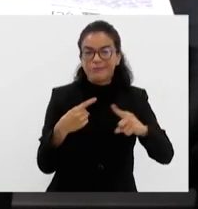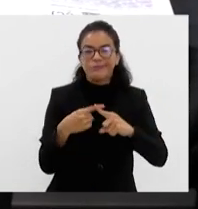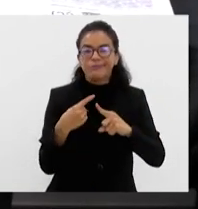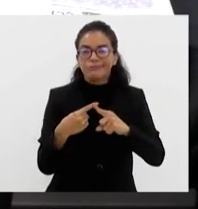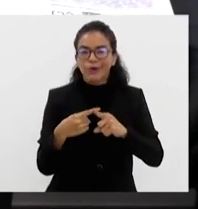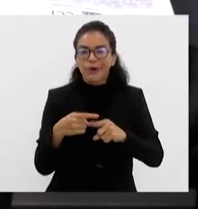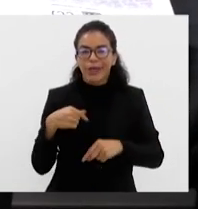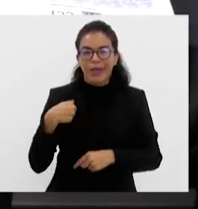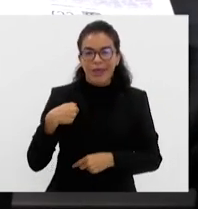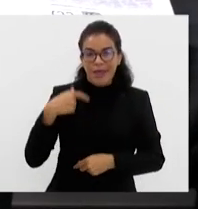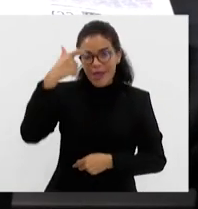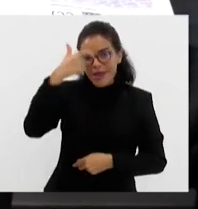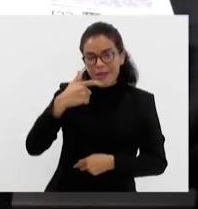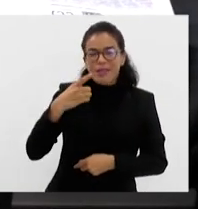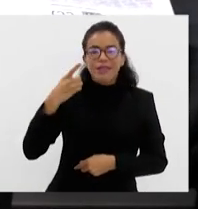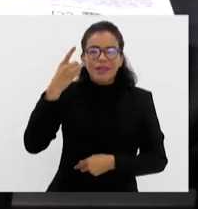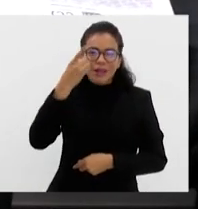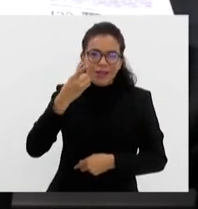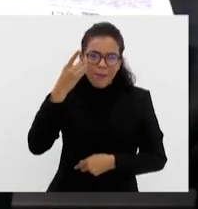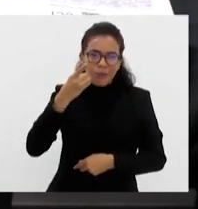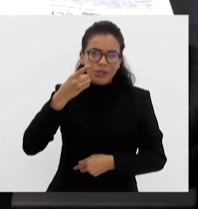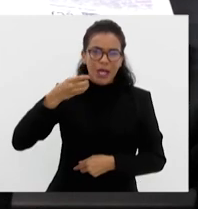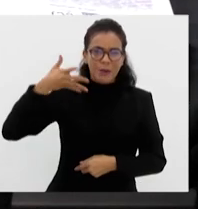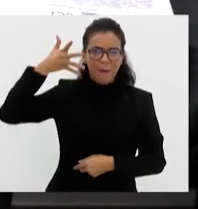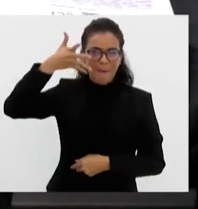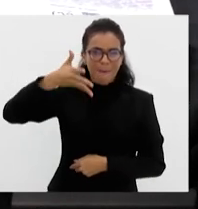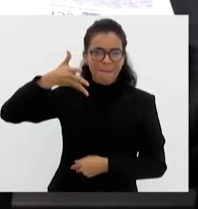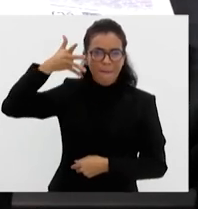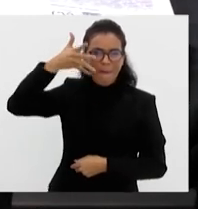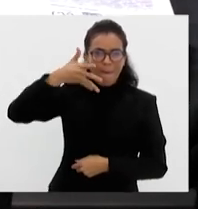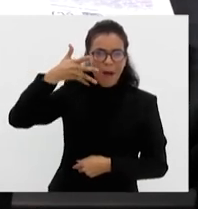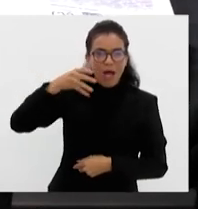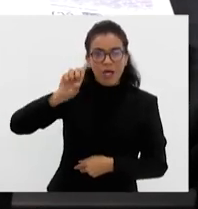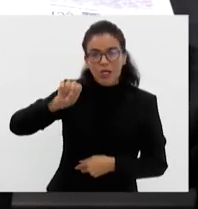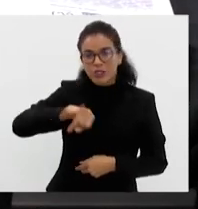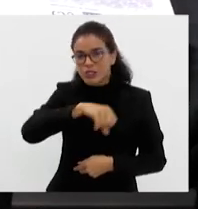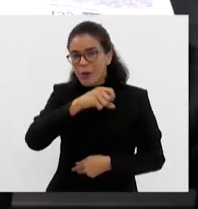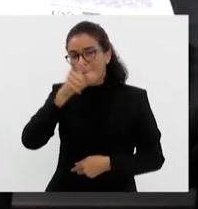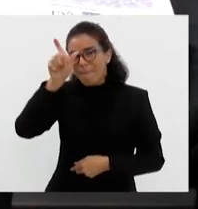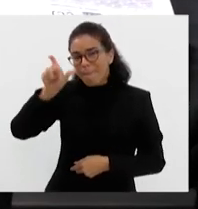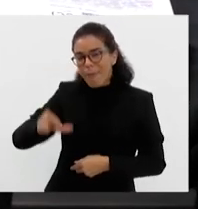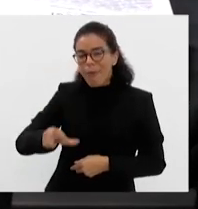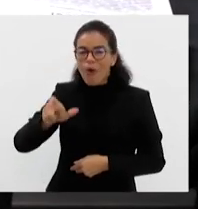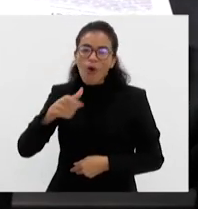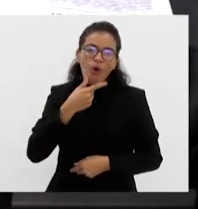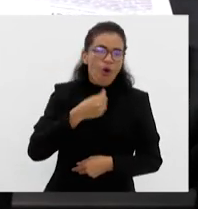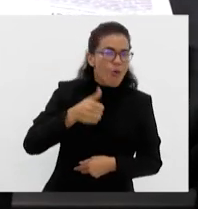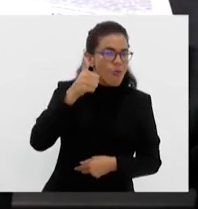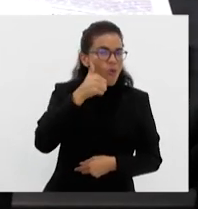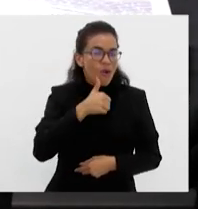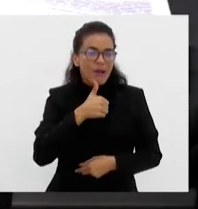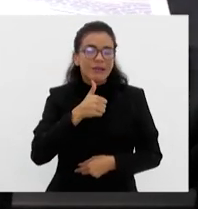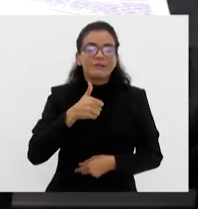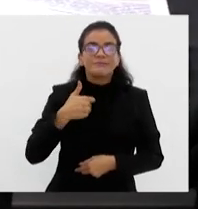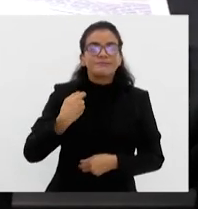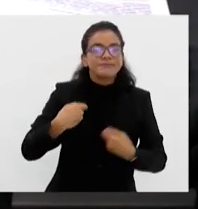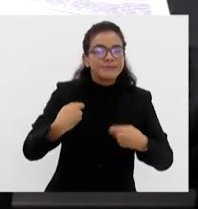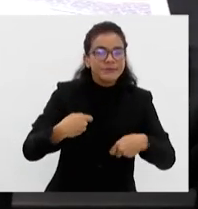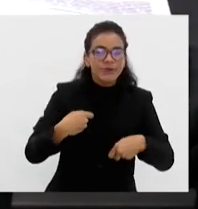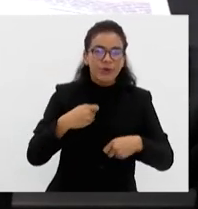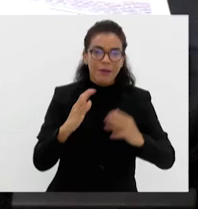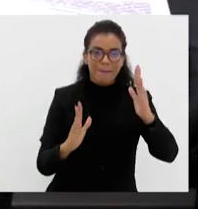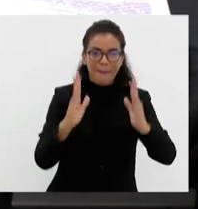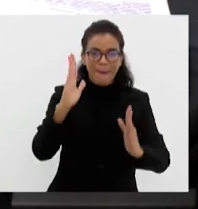parlamentar, seja ele João ou Maria, ele tem um mandato com tempo